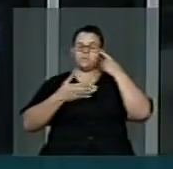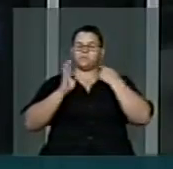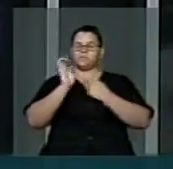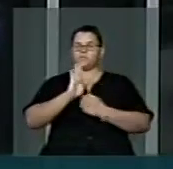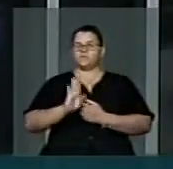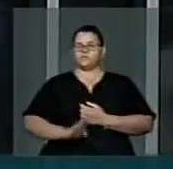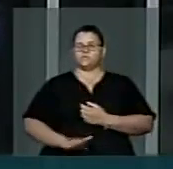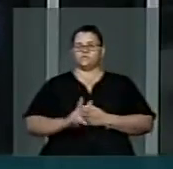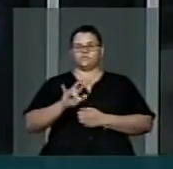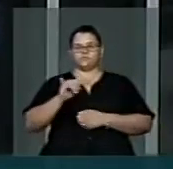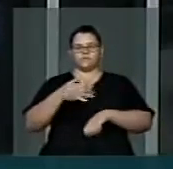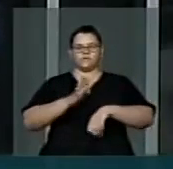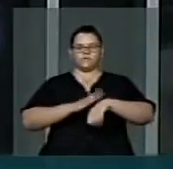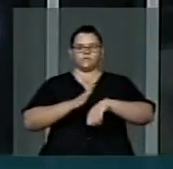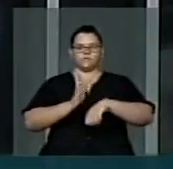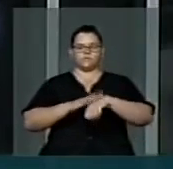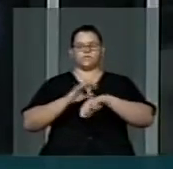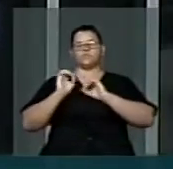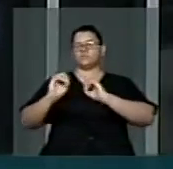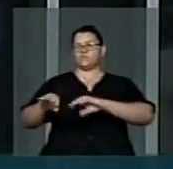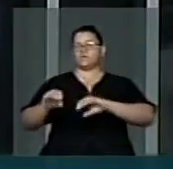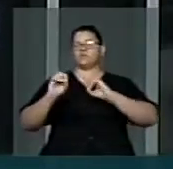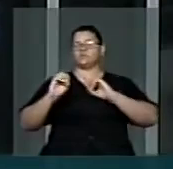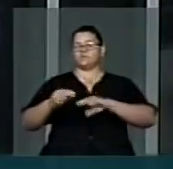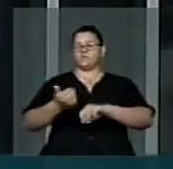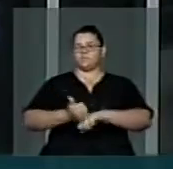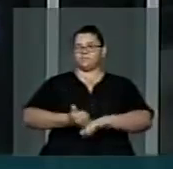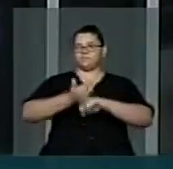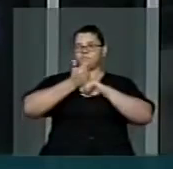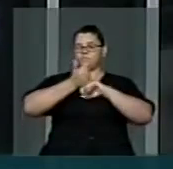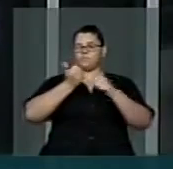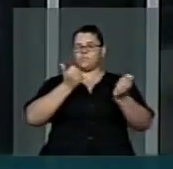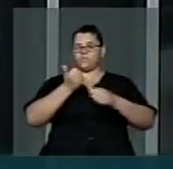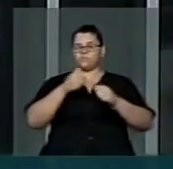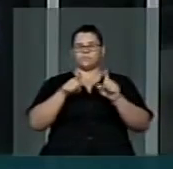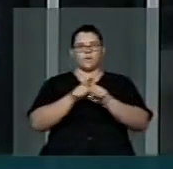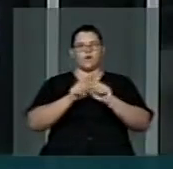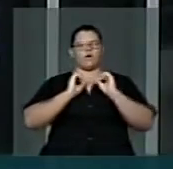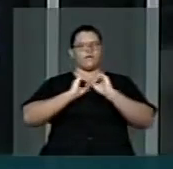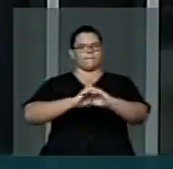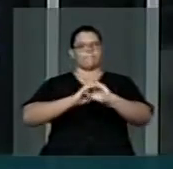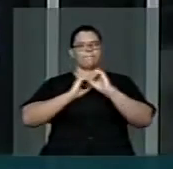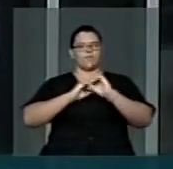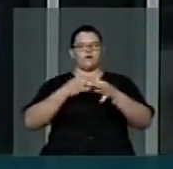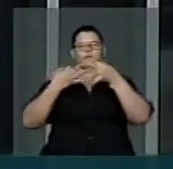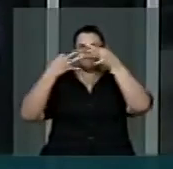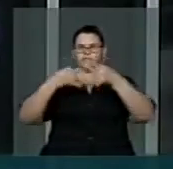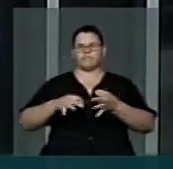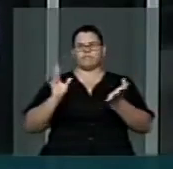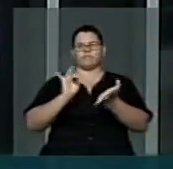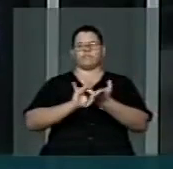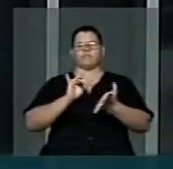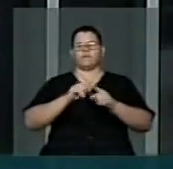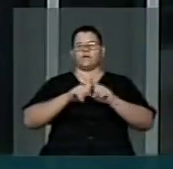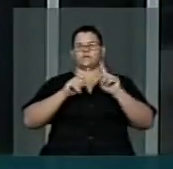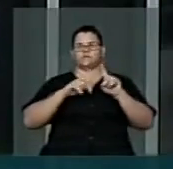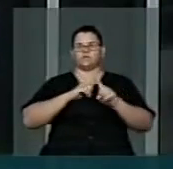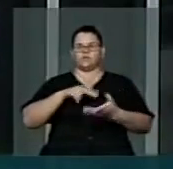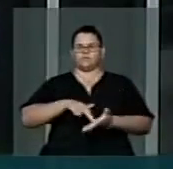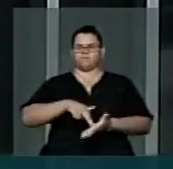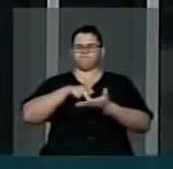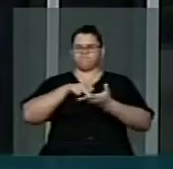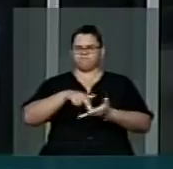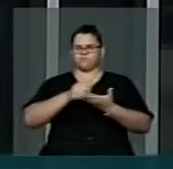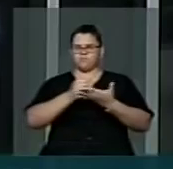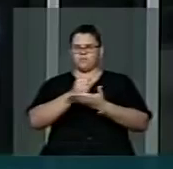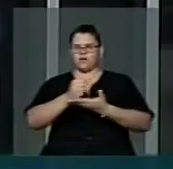dependerá crescentemente de educação de qualidade, que possa garantir capacitação, sim, mas que garanta uma sólida base